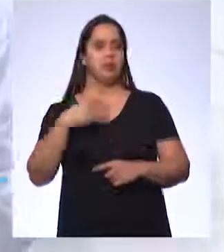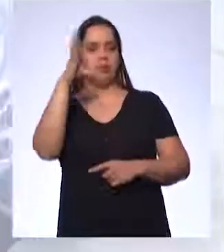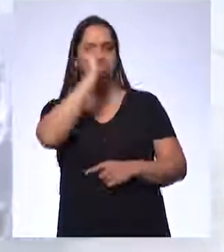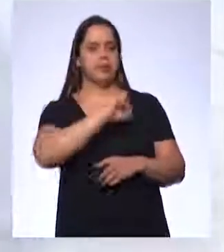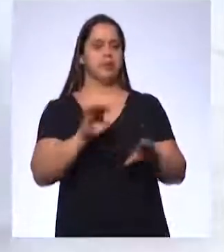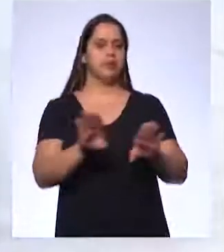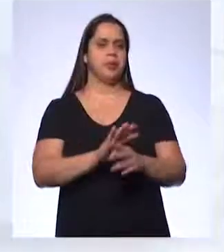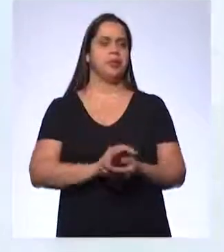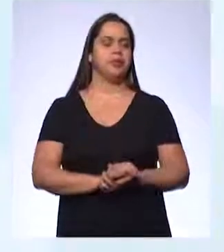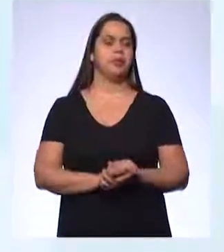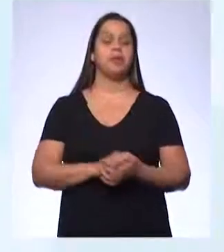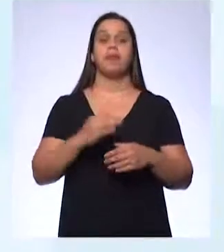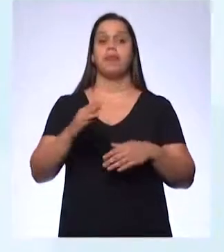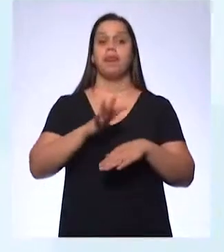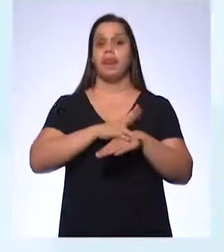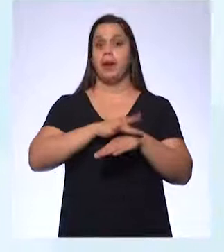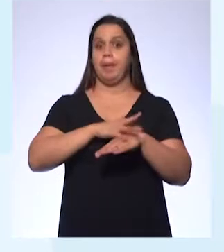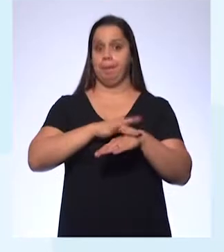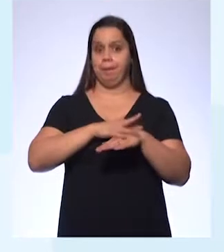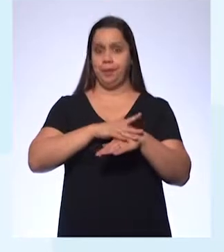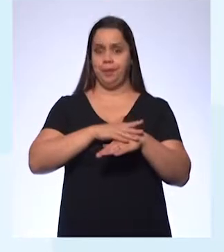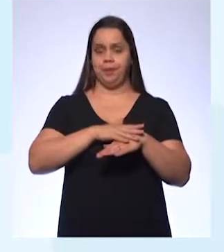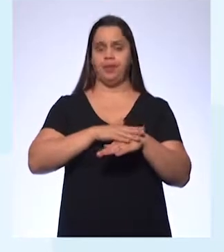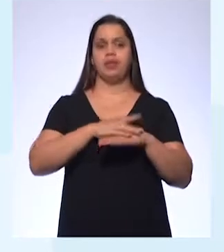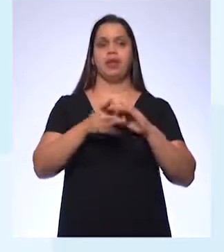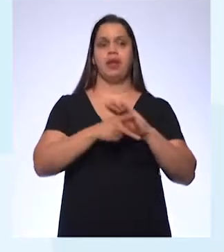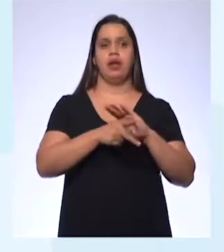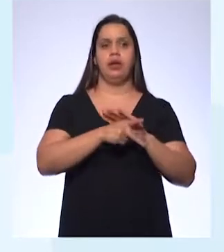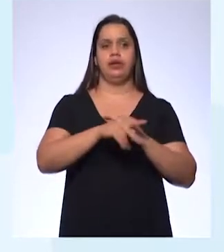Chagas, eu fiz aí um slidezinho, ó,